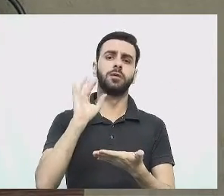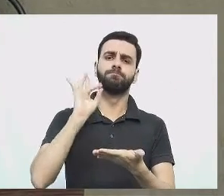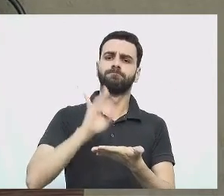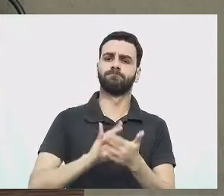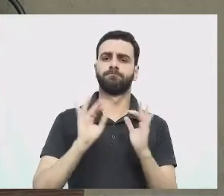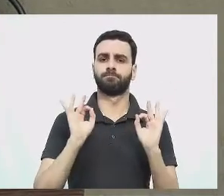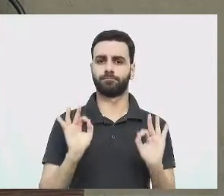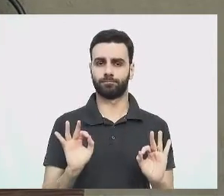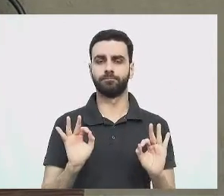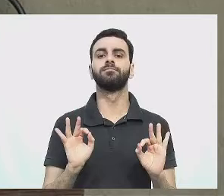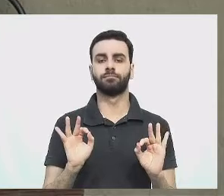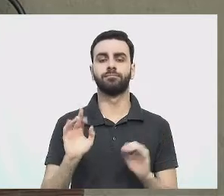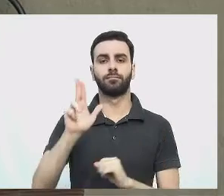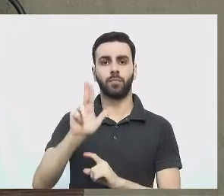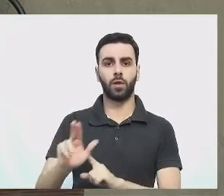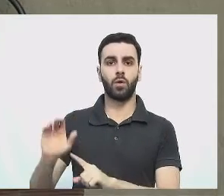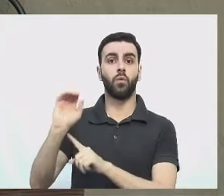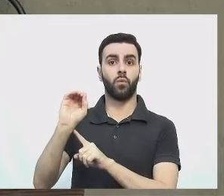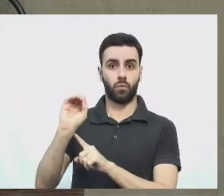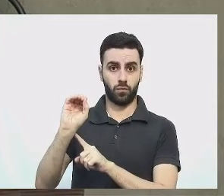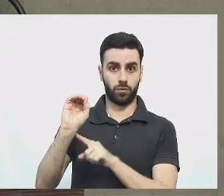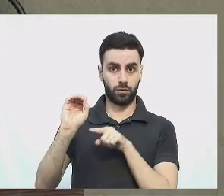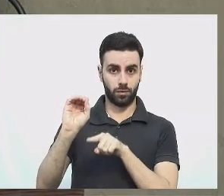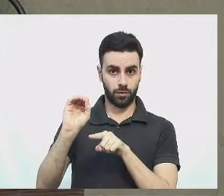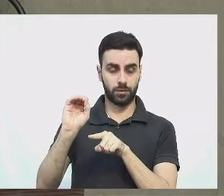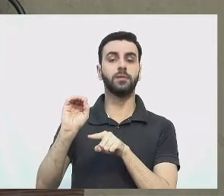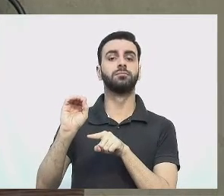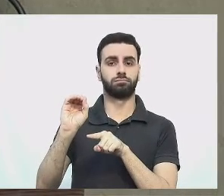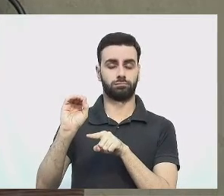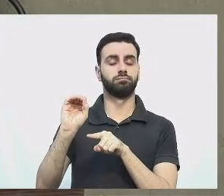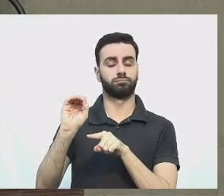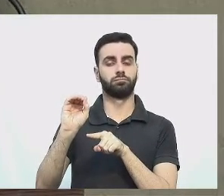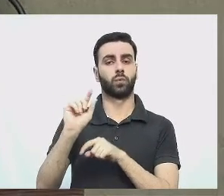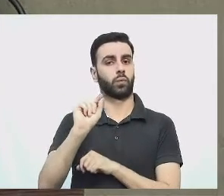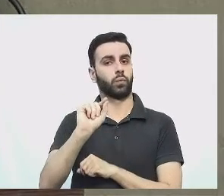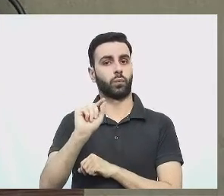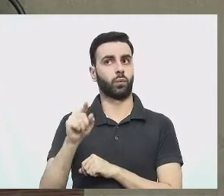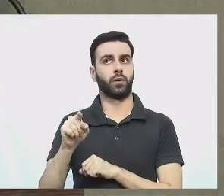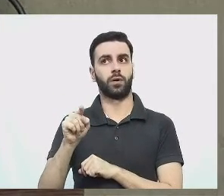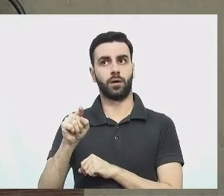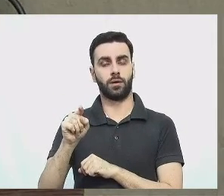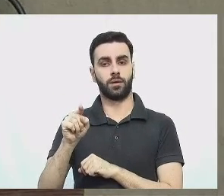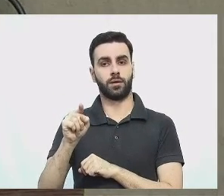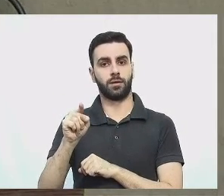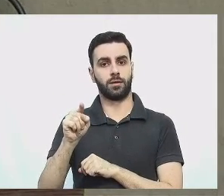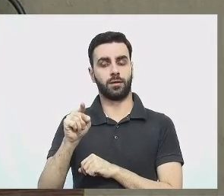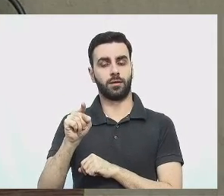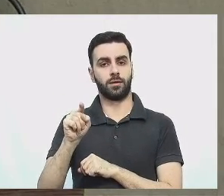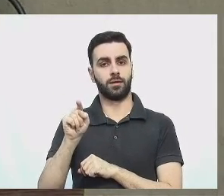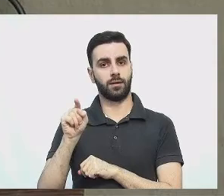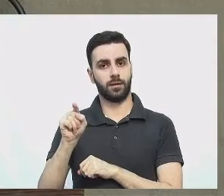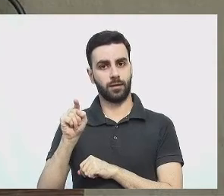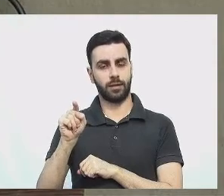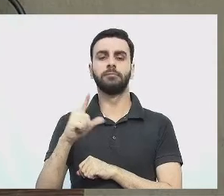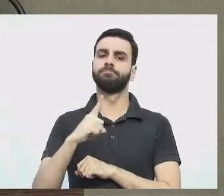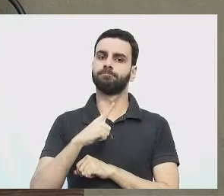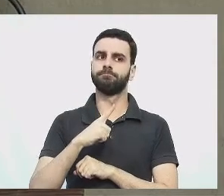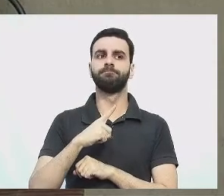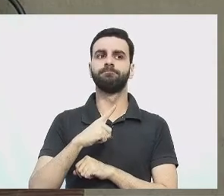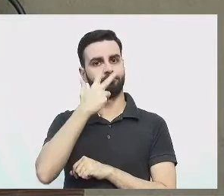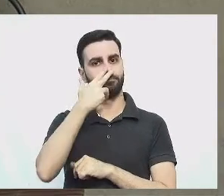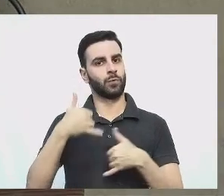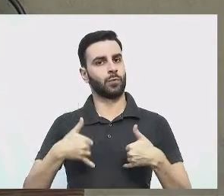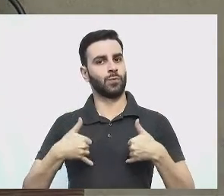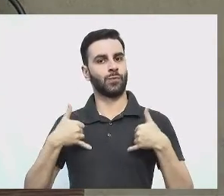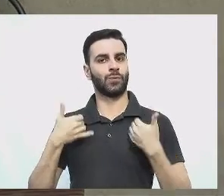firmemente que a Univiçosa realmente é um ponto de